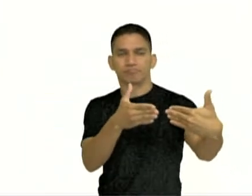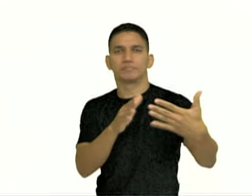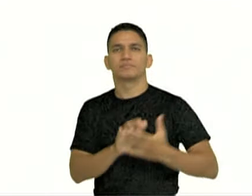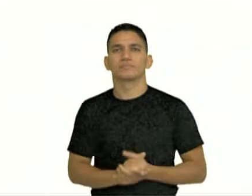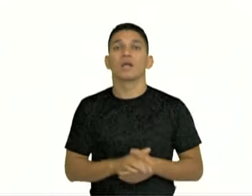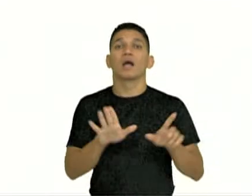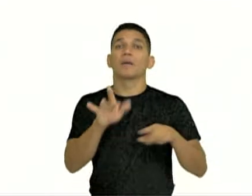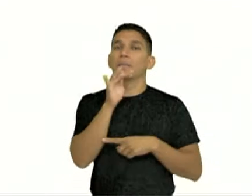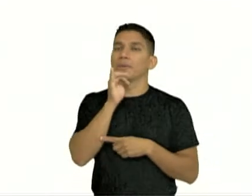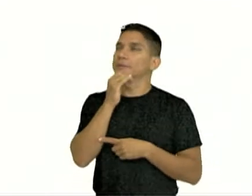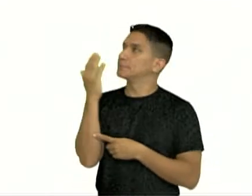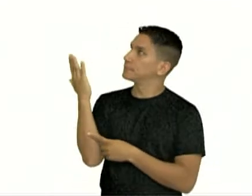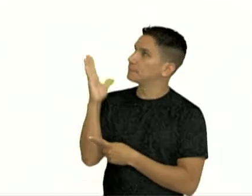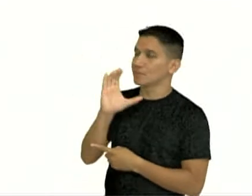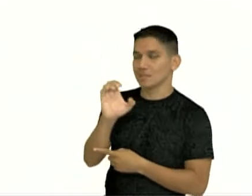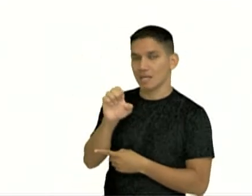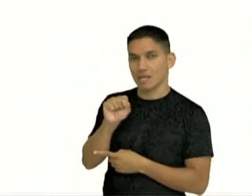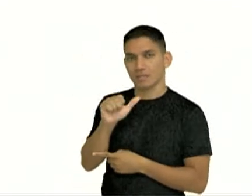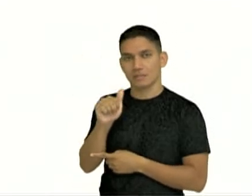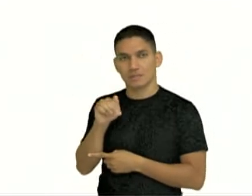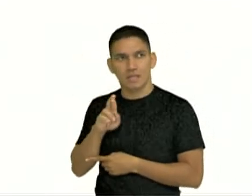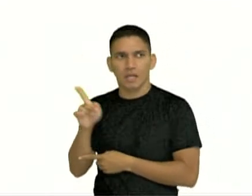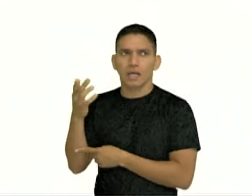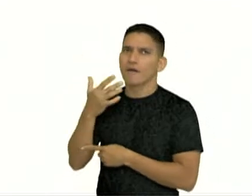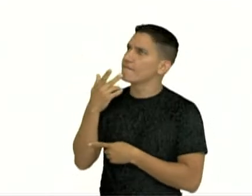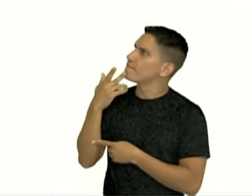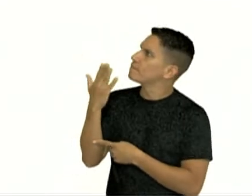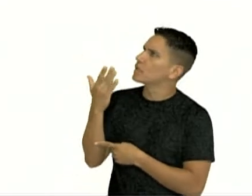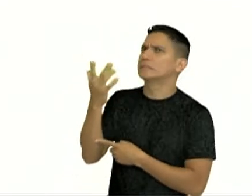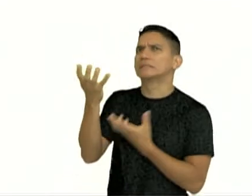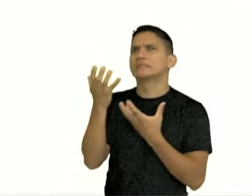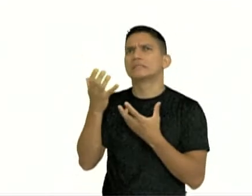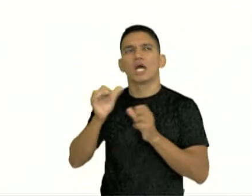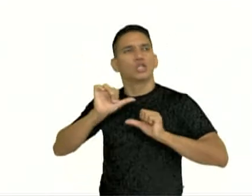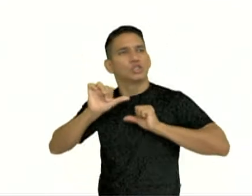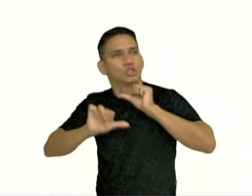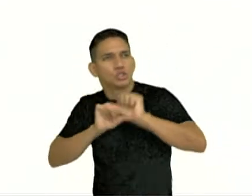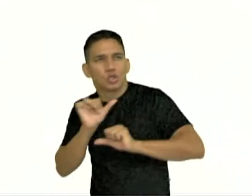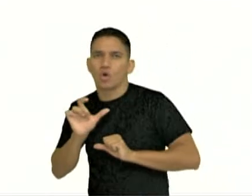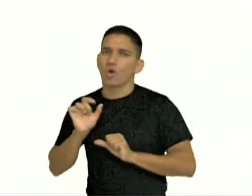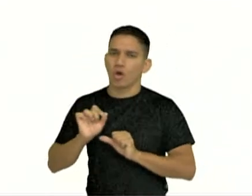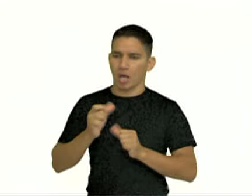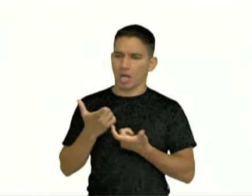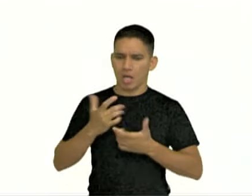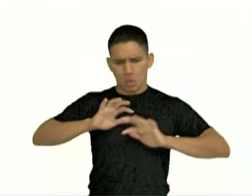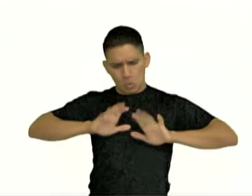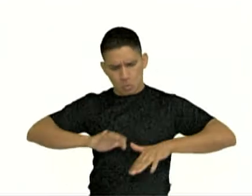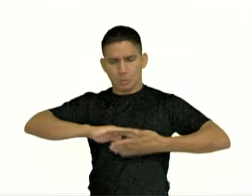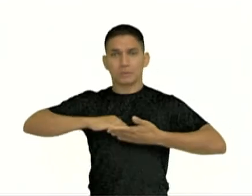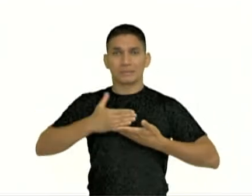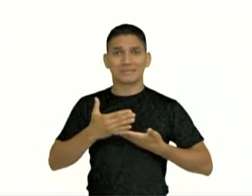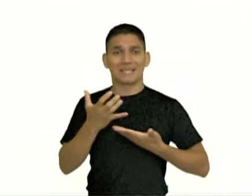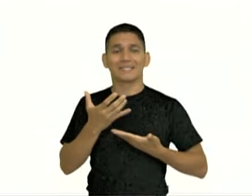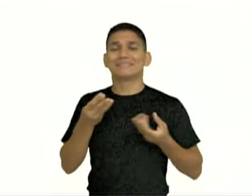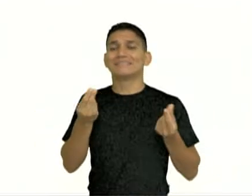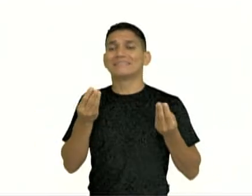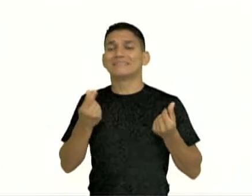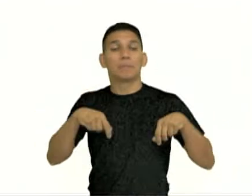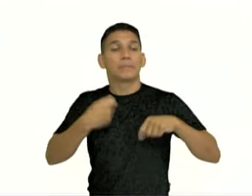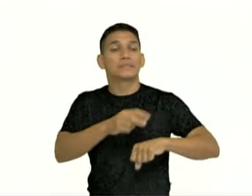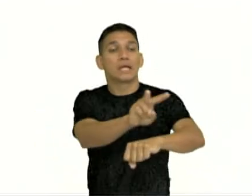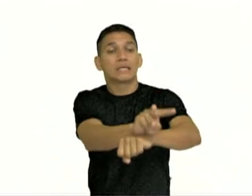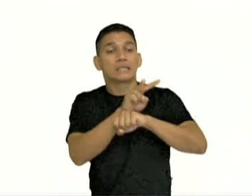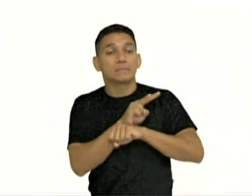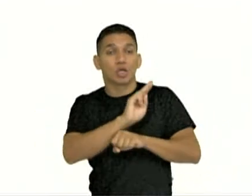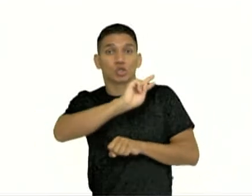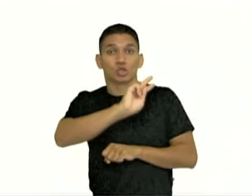o César, ele pretende trocar o seu notebook, está pensando em fazer um crédito, né? Um empréstimo de